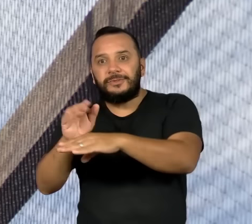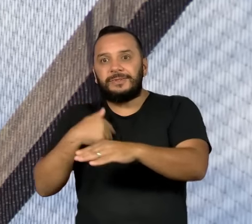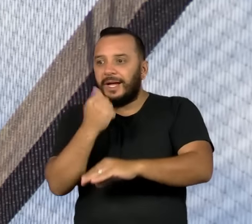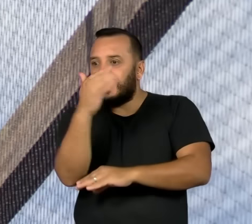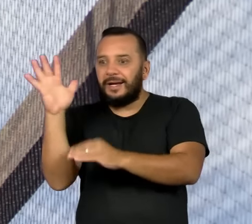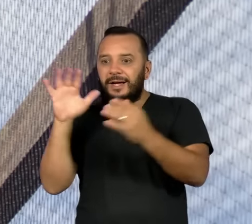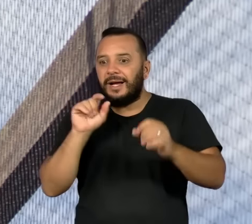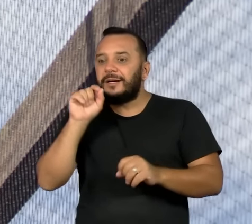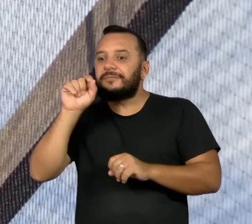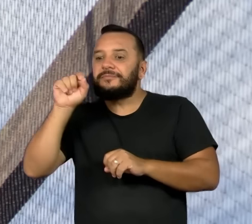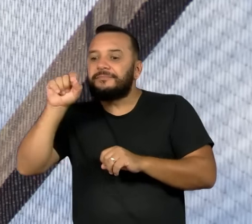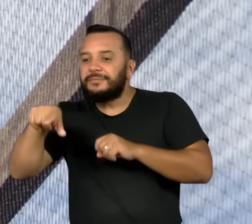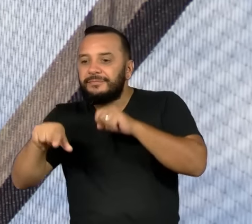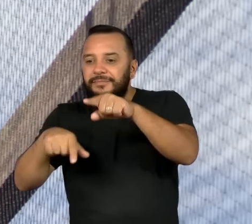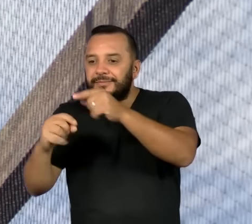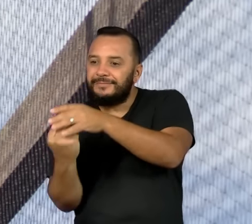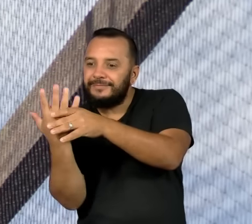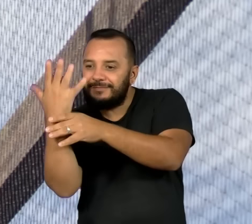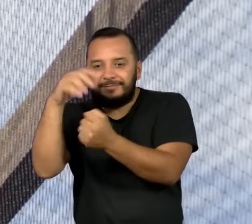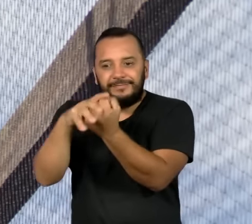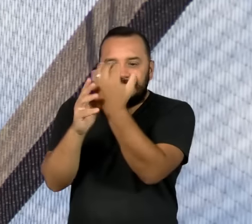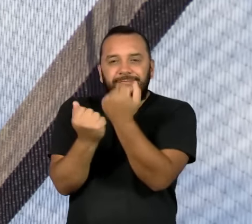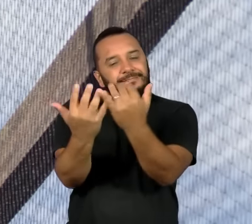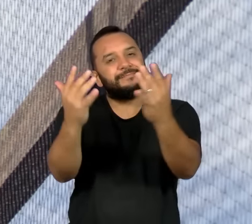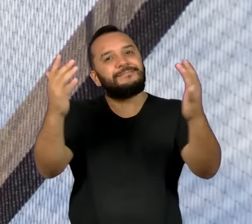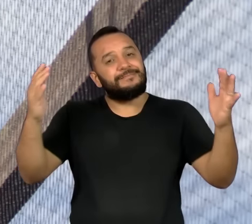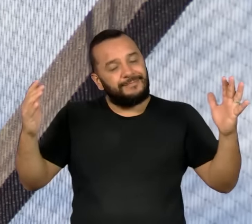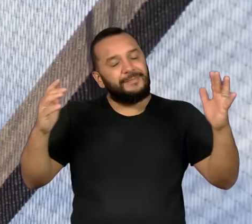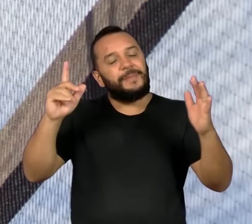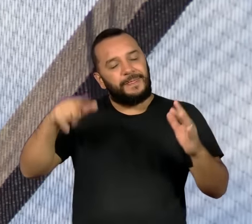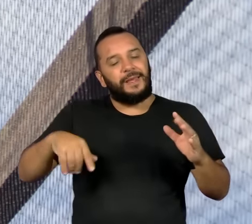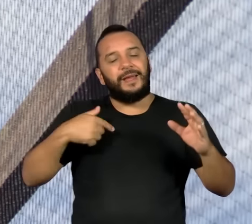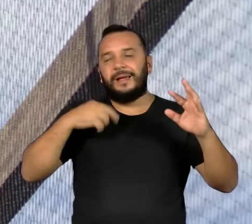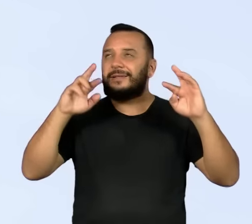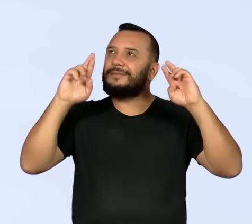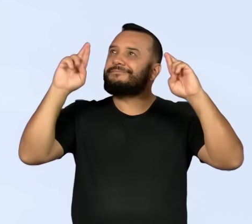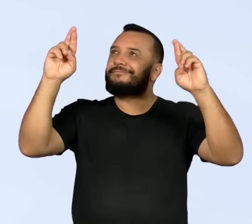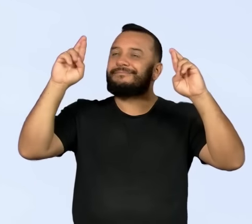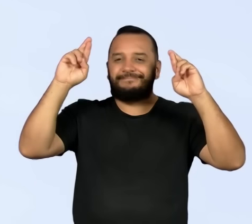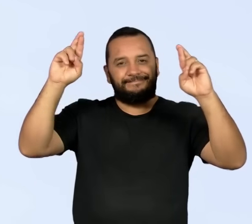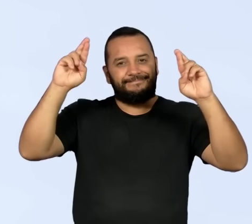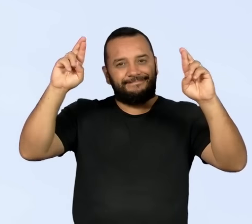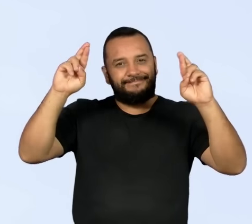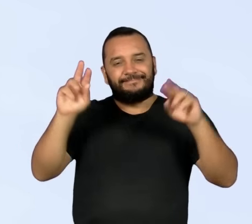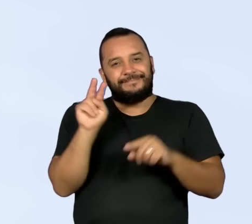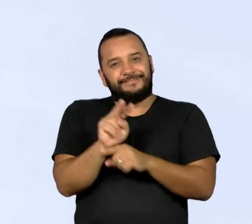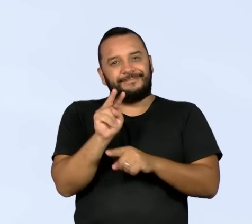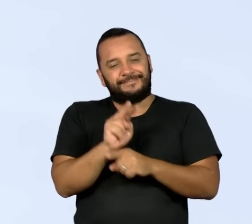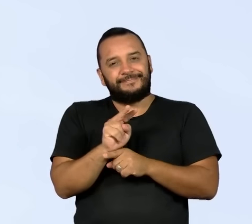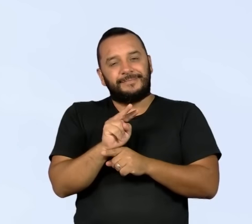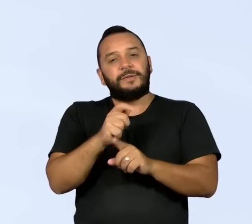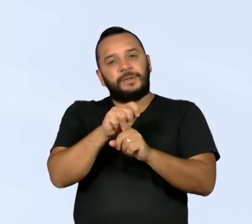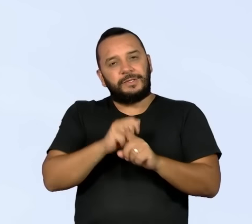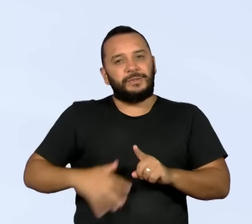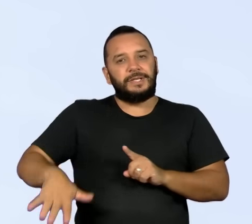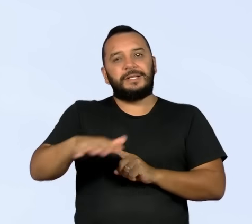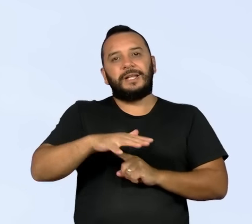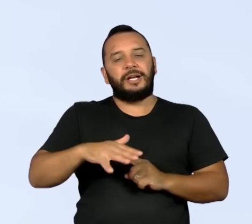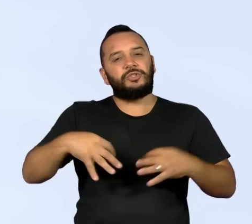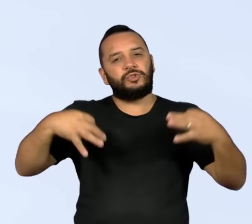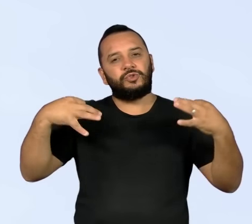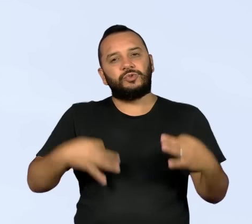natureza. A reintrodução de espécies é uma esperança para a conservação e de um mundo mais justo para todas